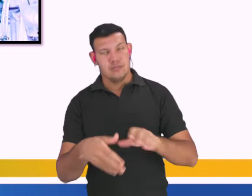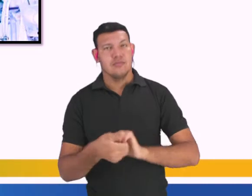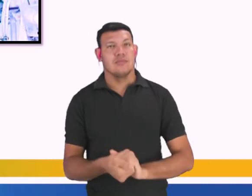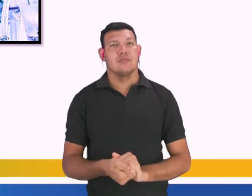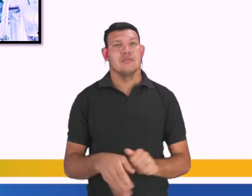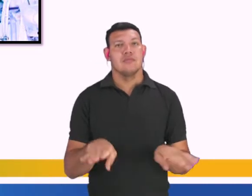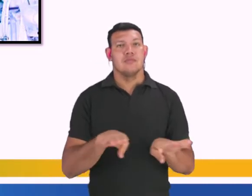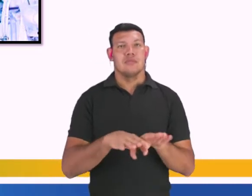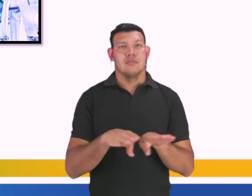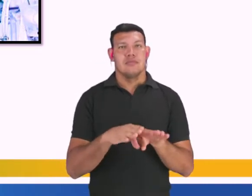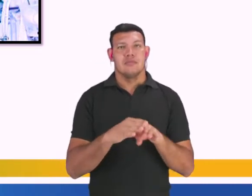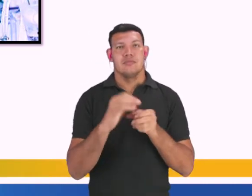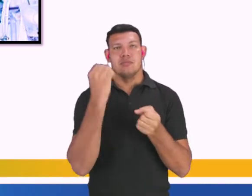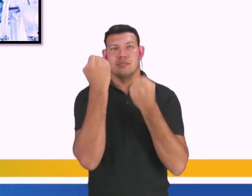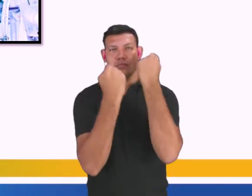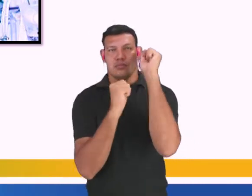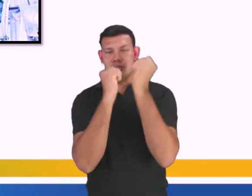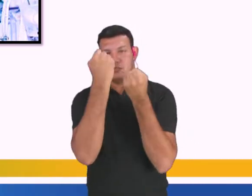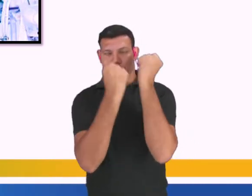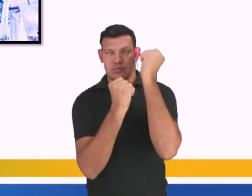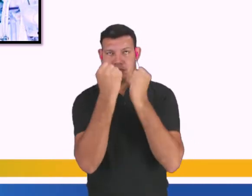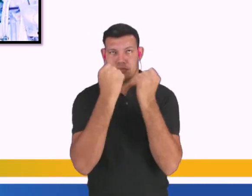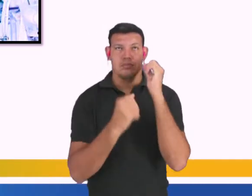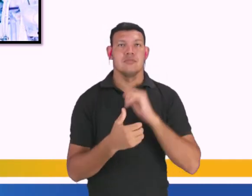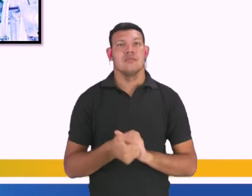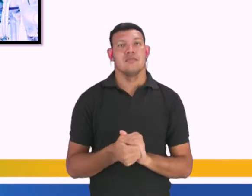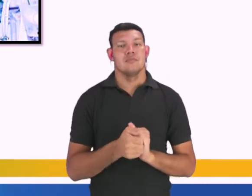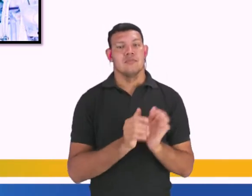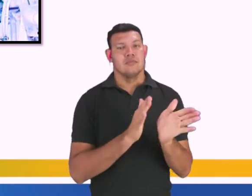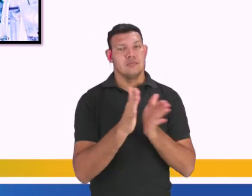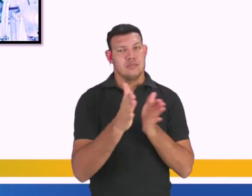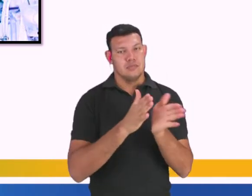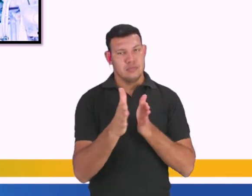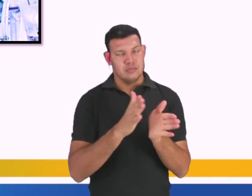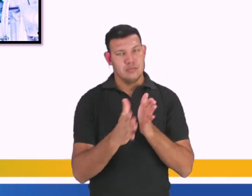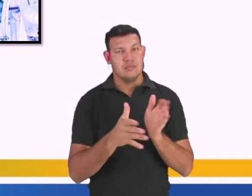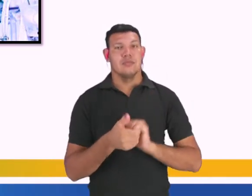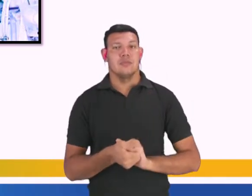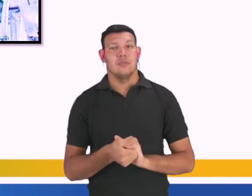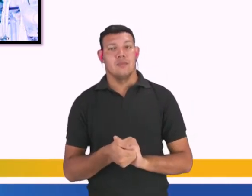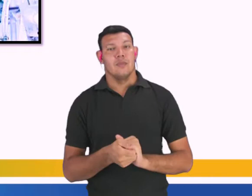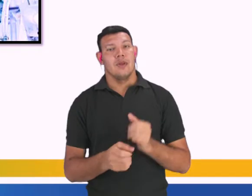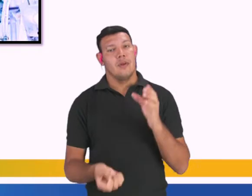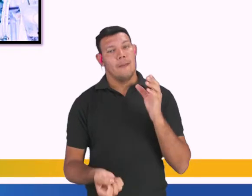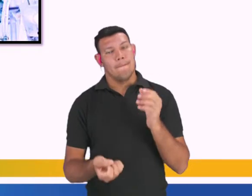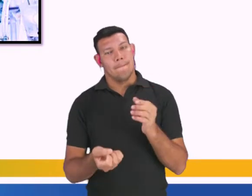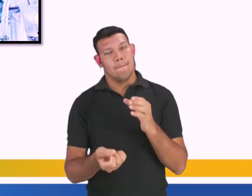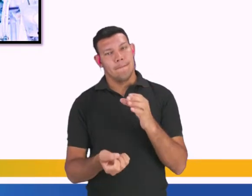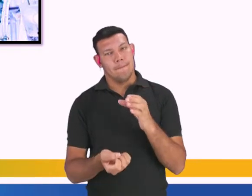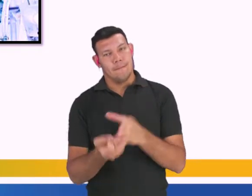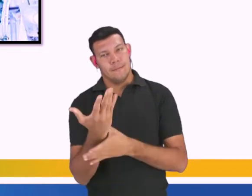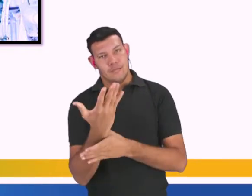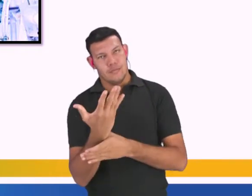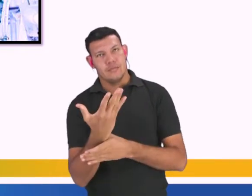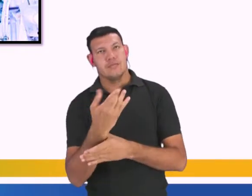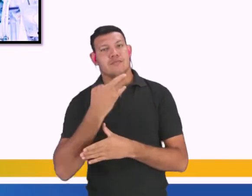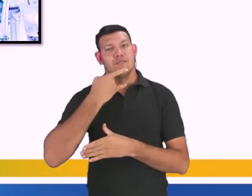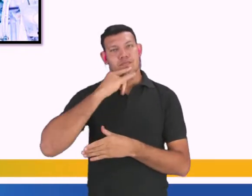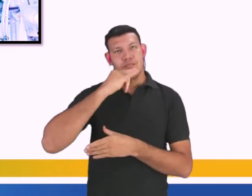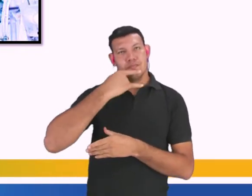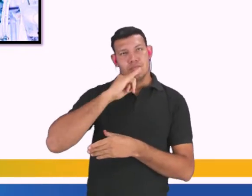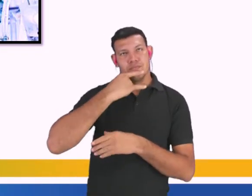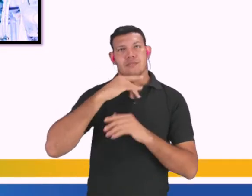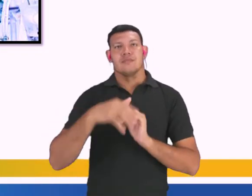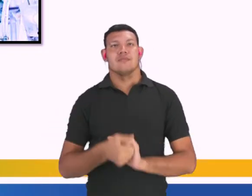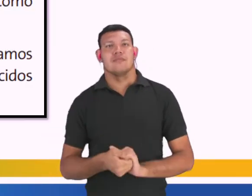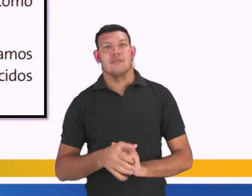industrial e de fermentação, principalmente no processo de formação de bebidas, e a fitoquímica e